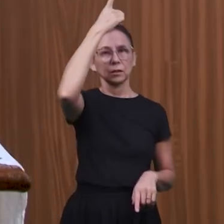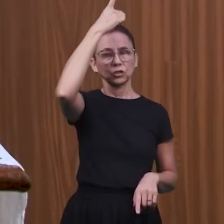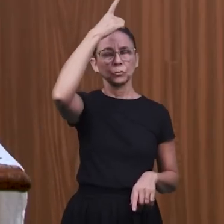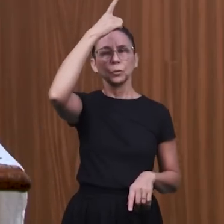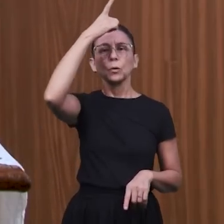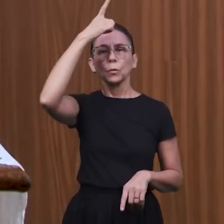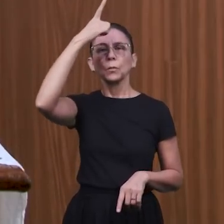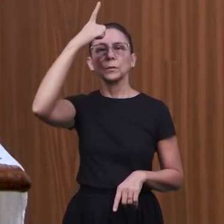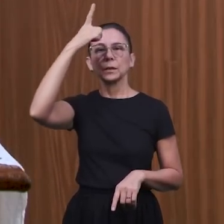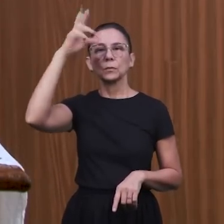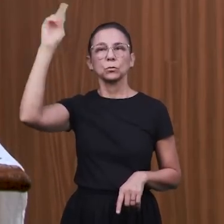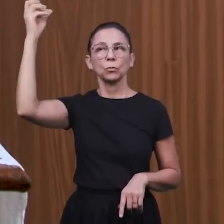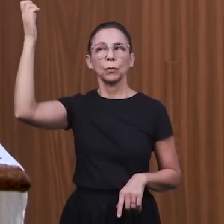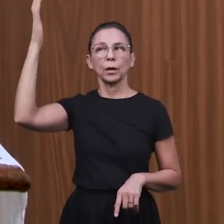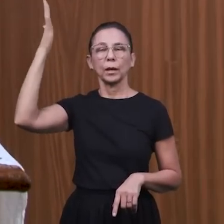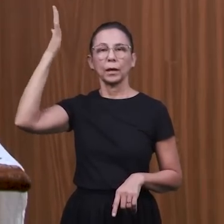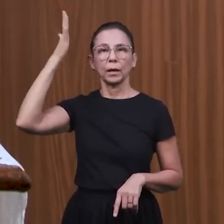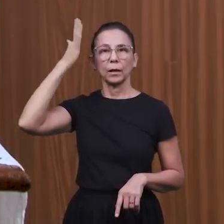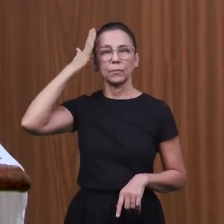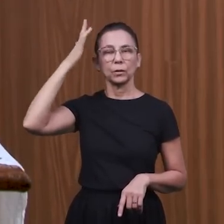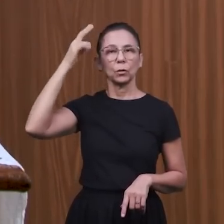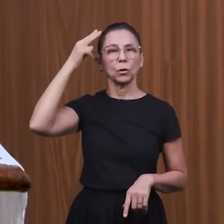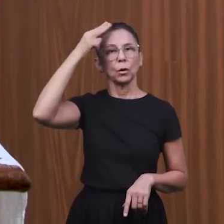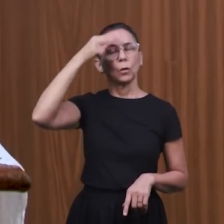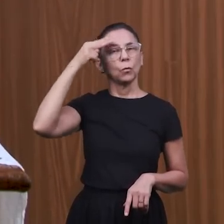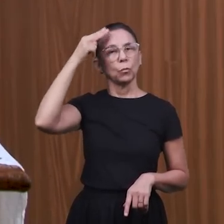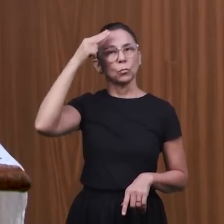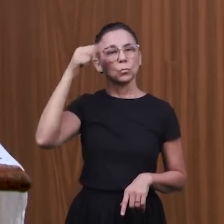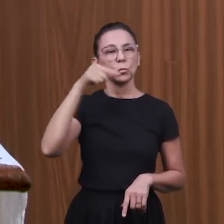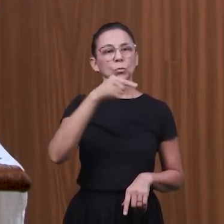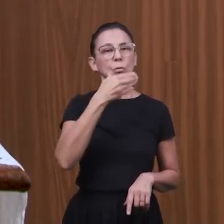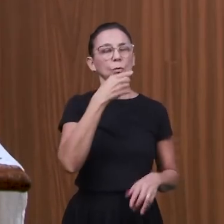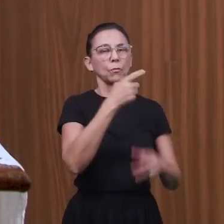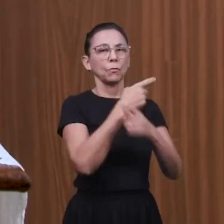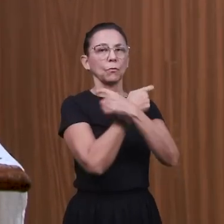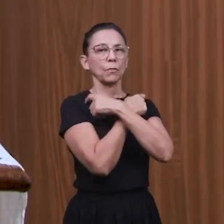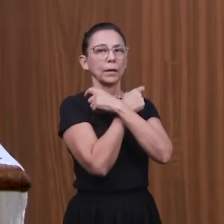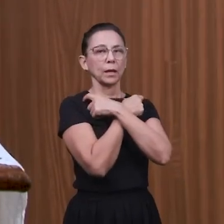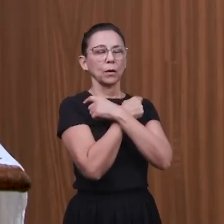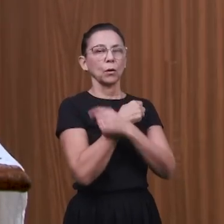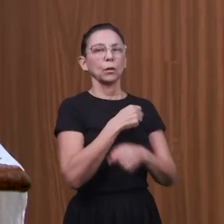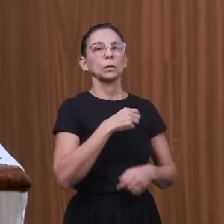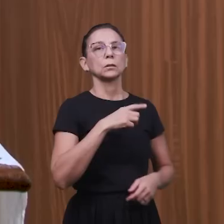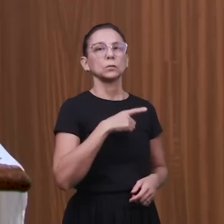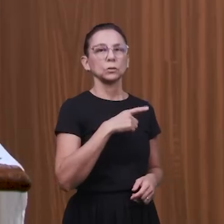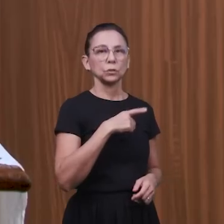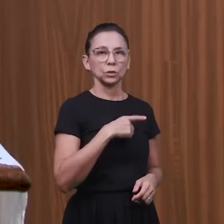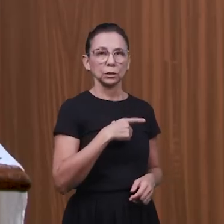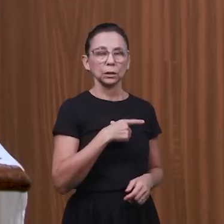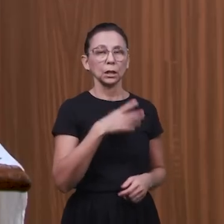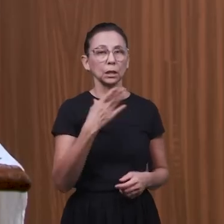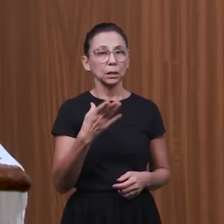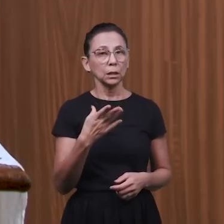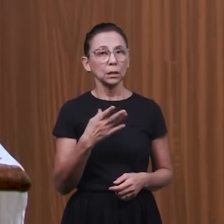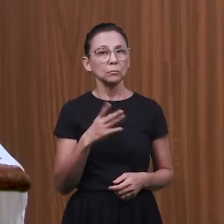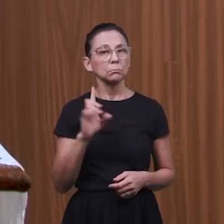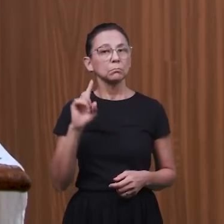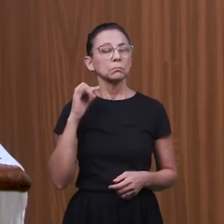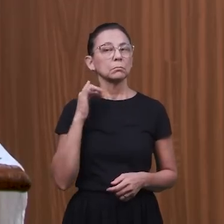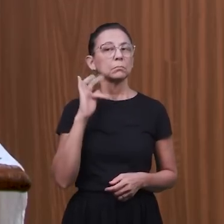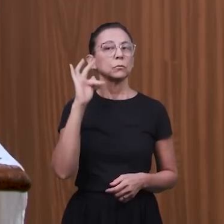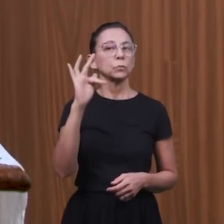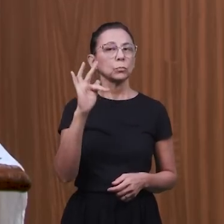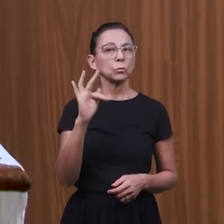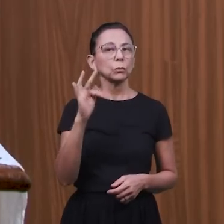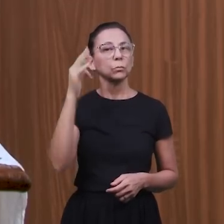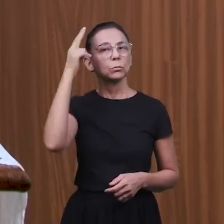mente, foi elevado vejam só, de condenado, foi elevado à condição de Senhor, o segundo dominador daquela terra,